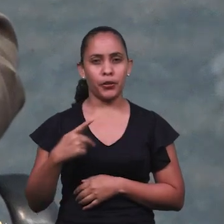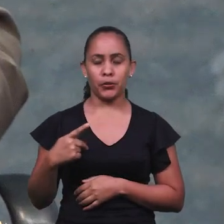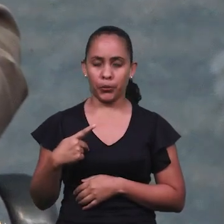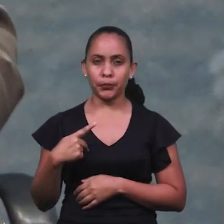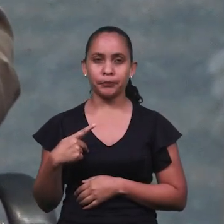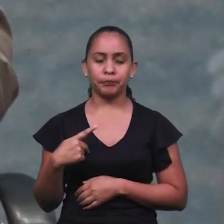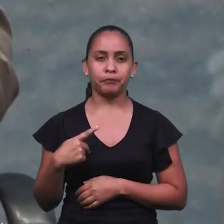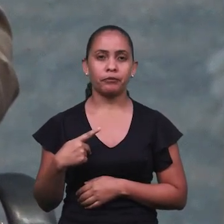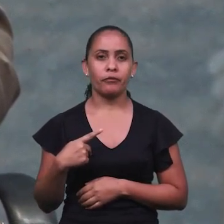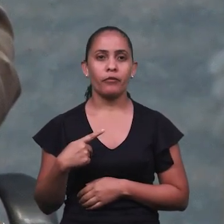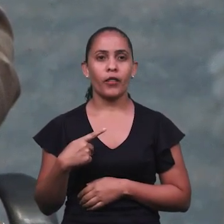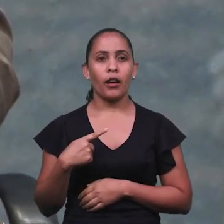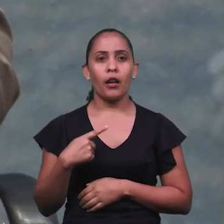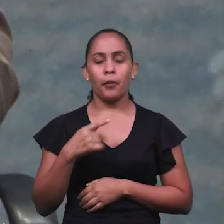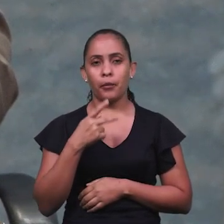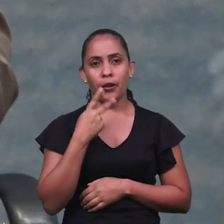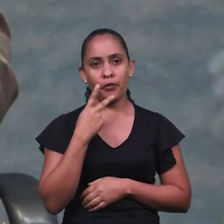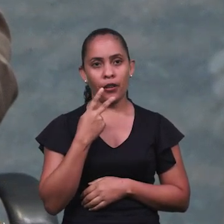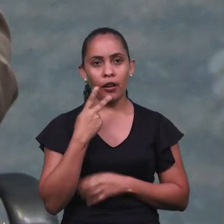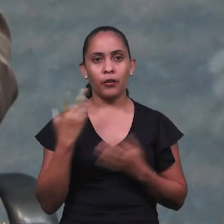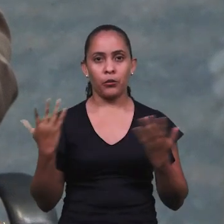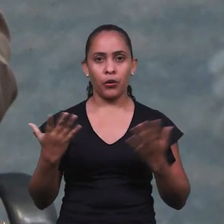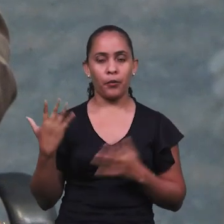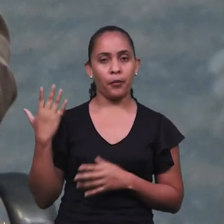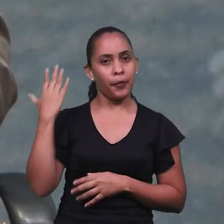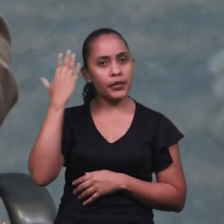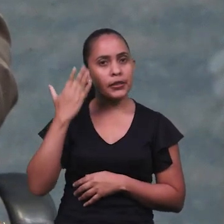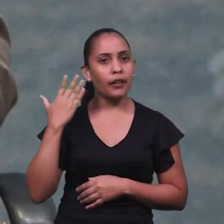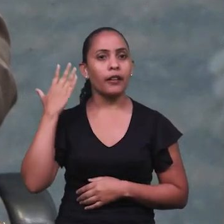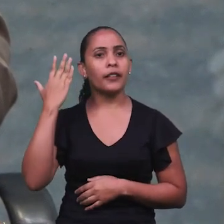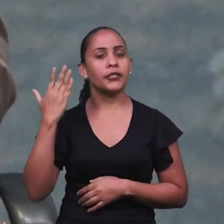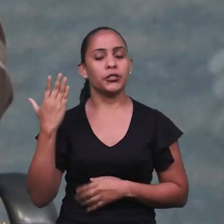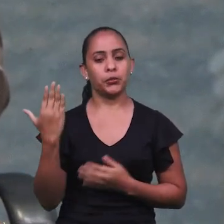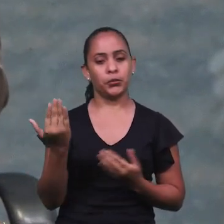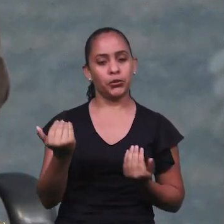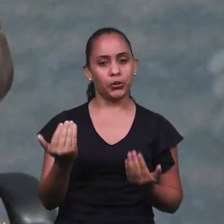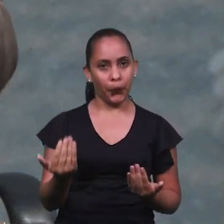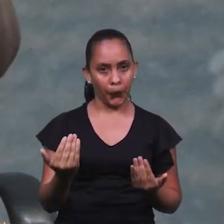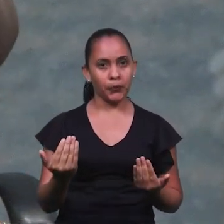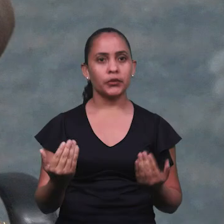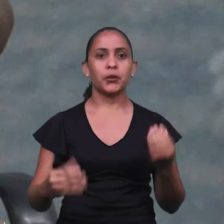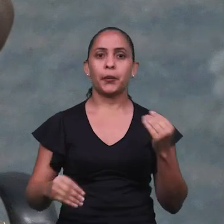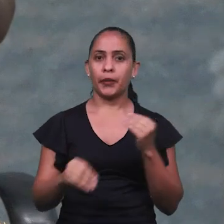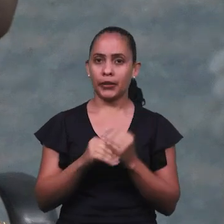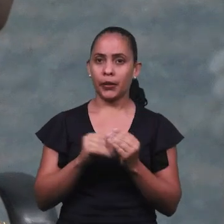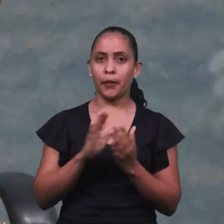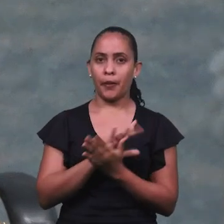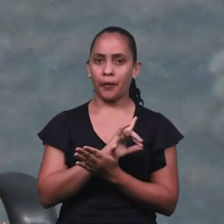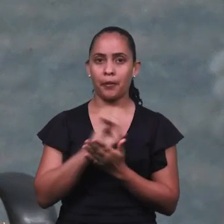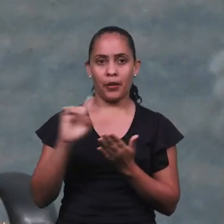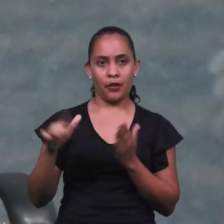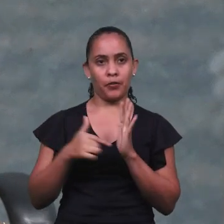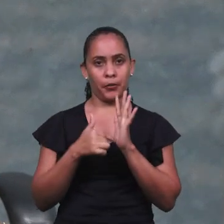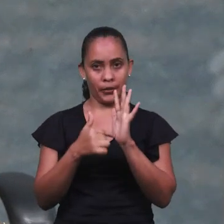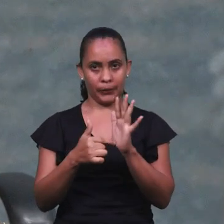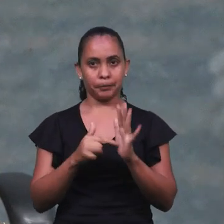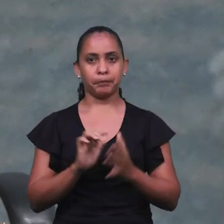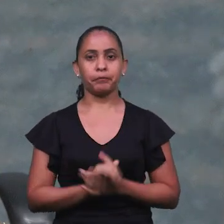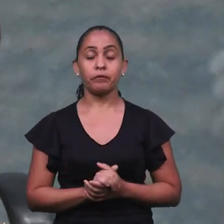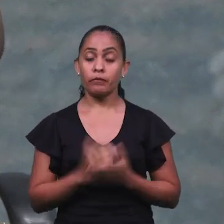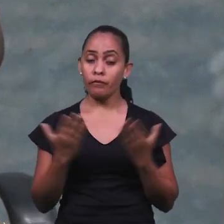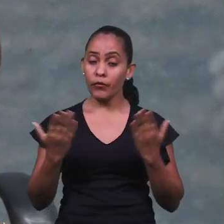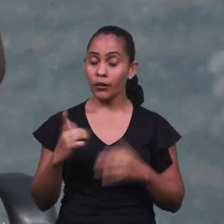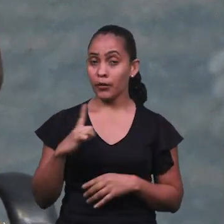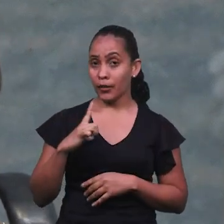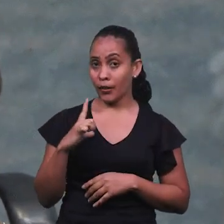a um pastor para trazer uma palavra para os nossos jovens, fazendo uma aplicação na palavra daquilo que foi tratado